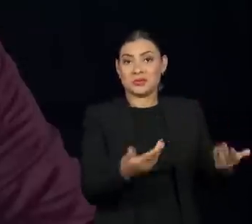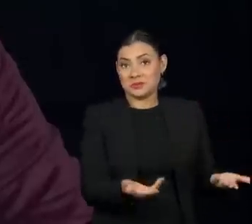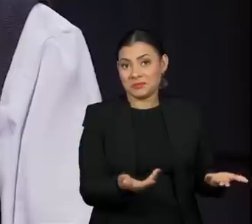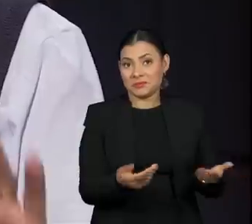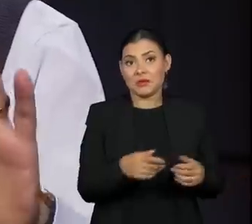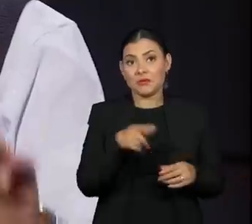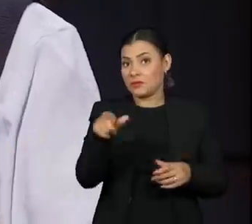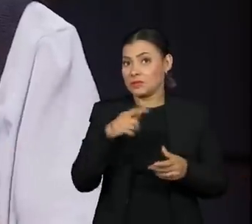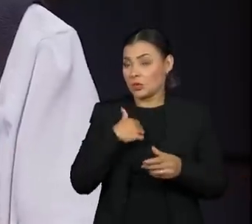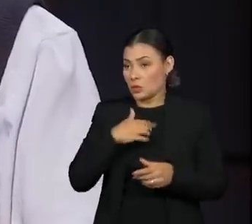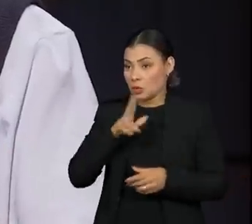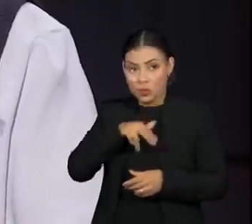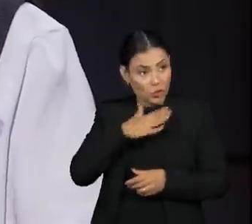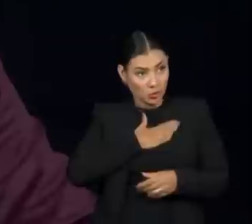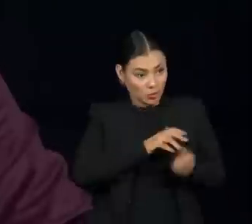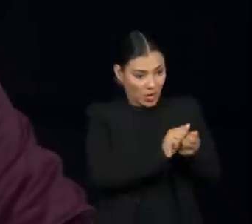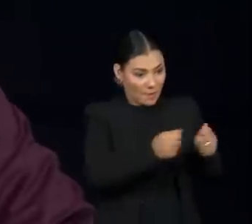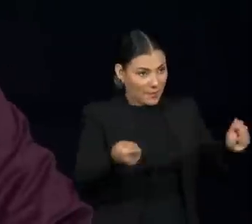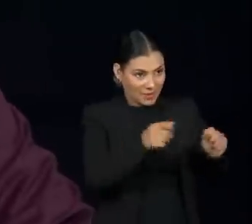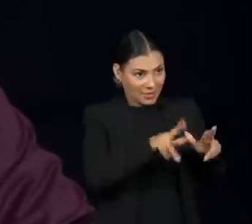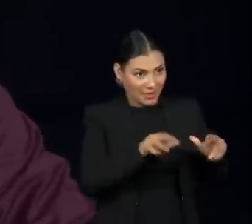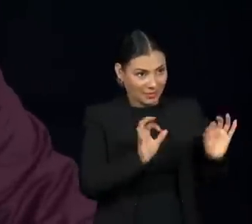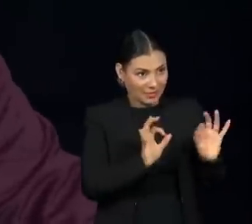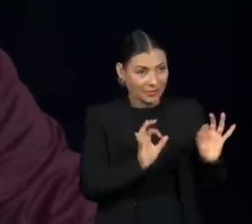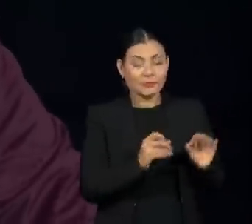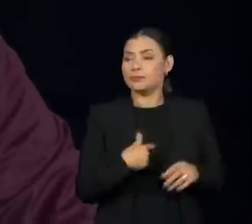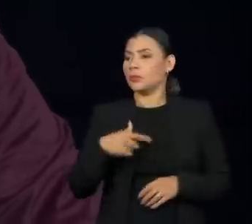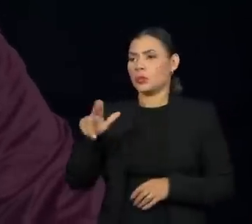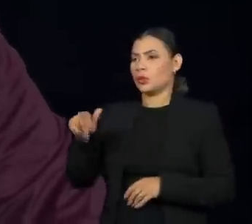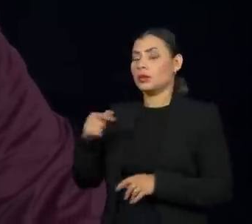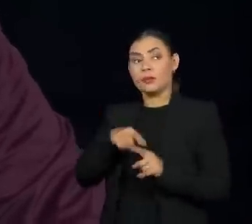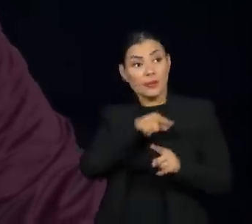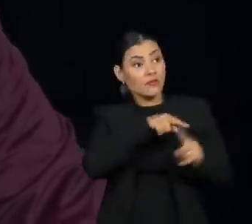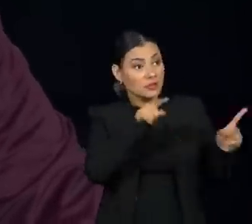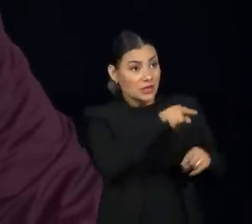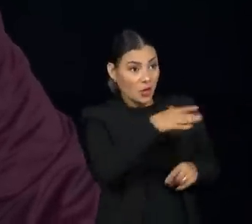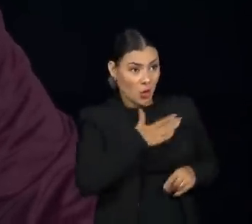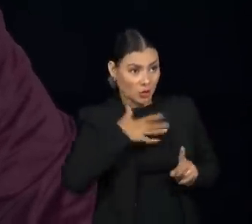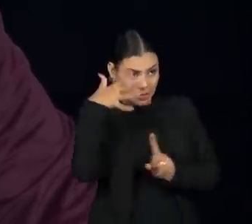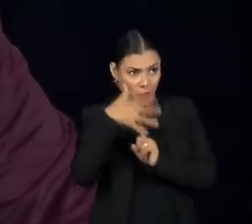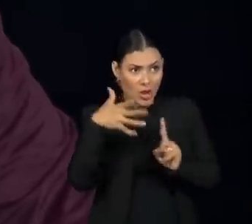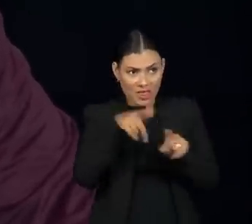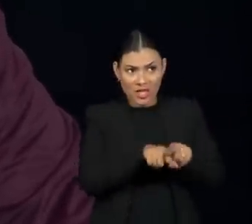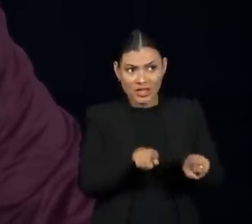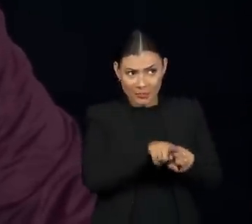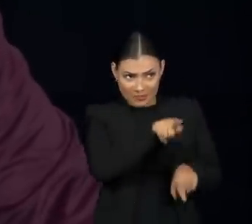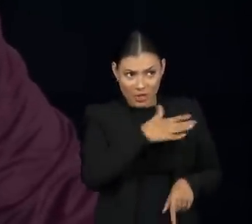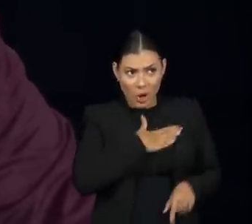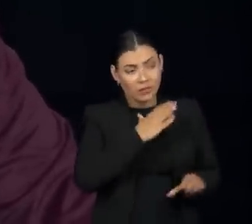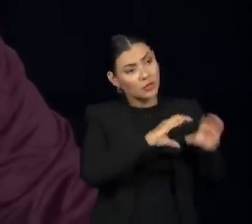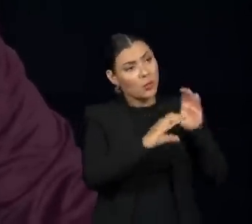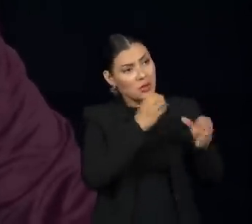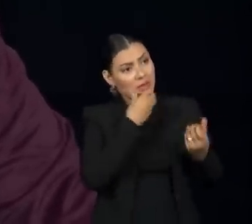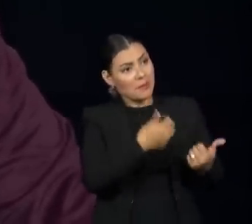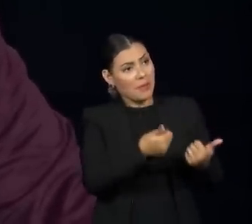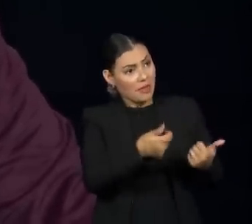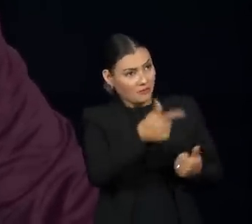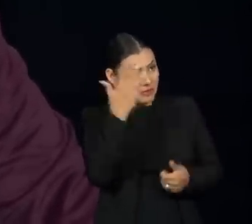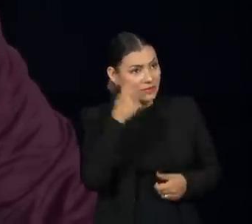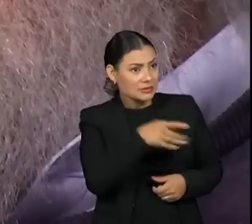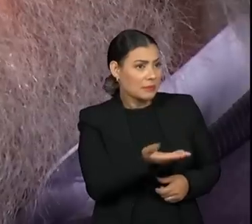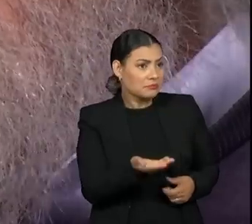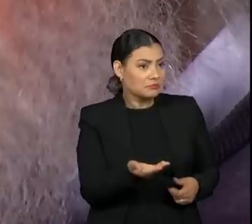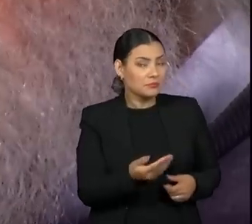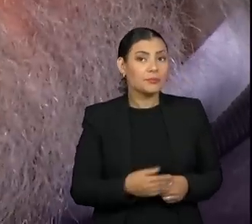abrir sapo sempre mas você é um cara que gosta da oratória você se comunica bem dele